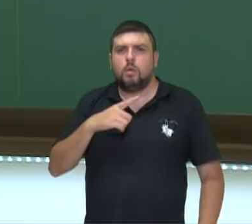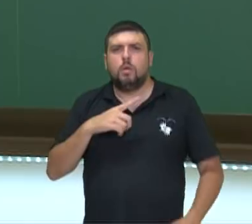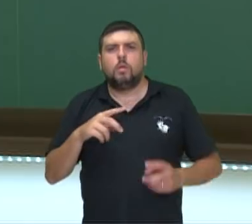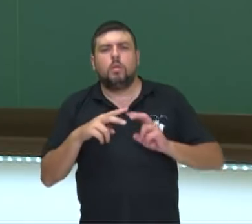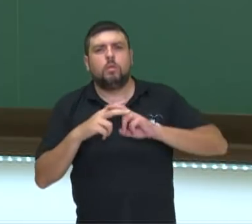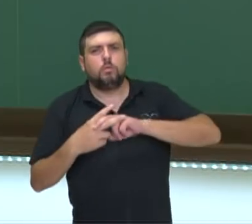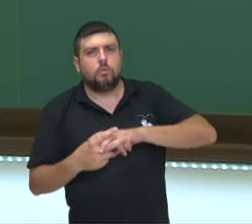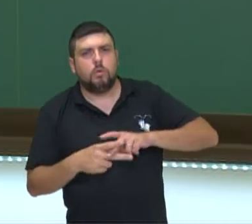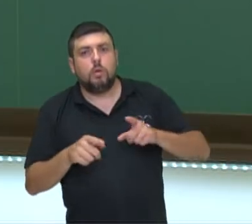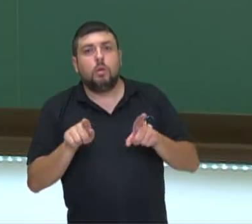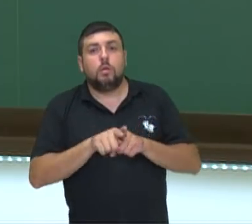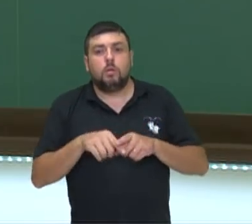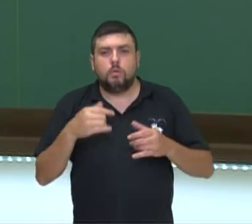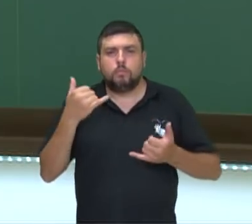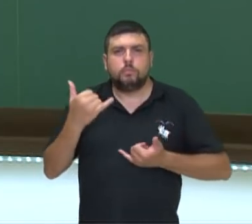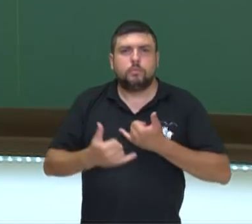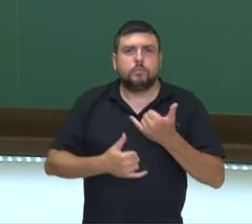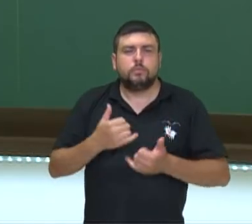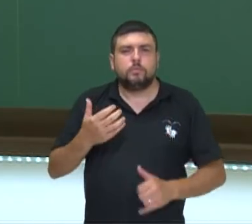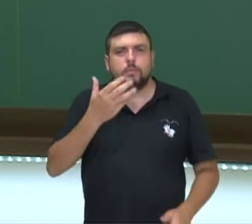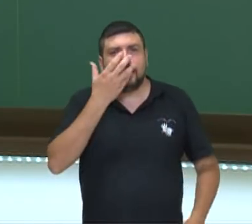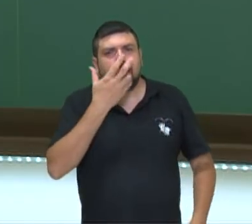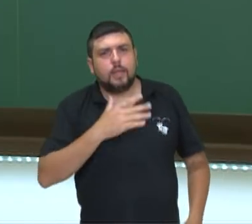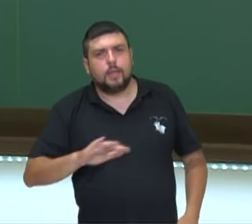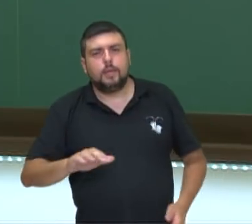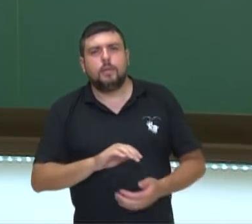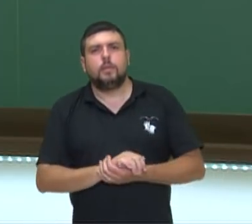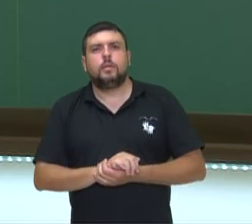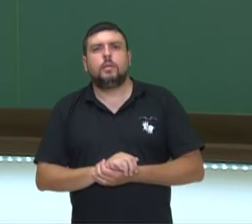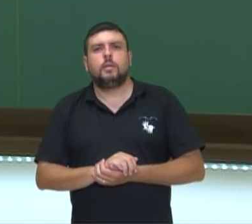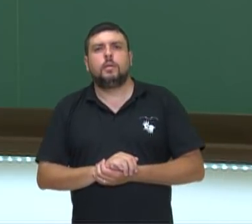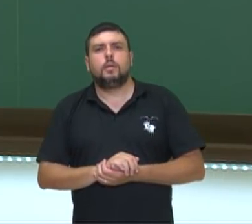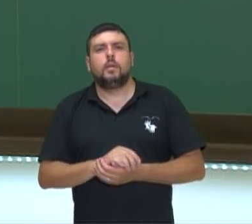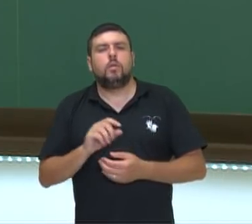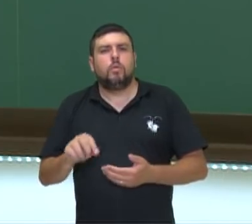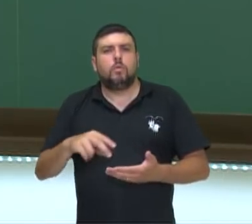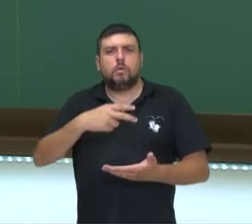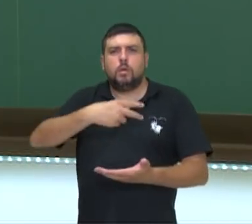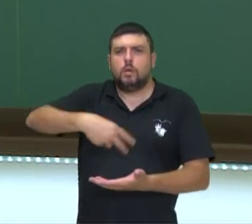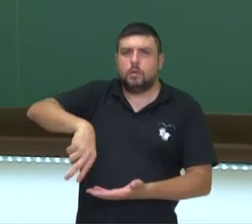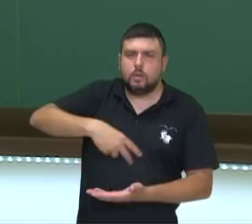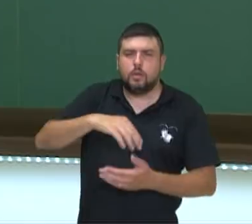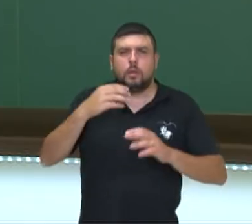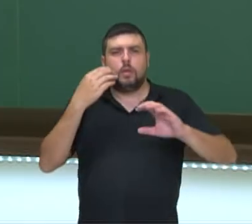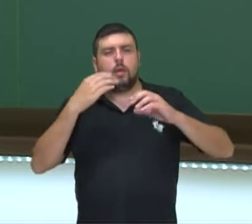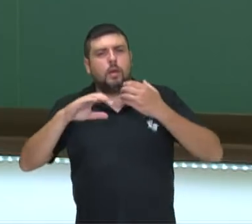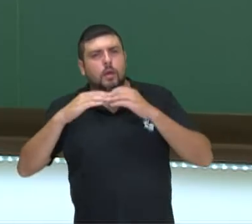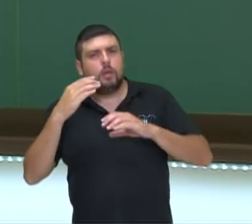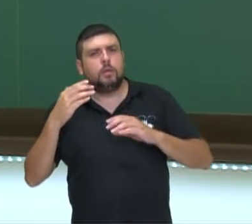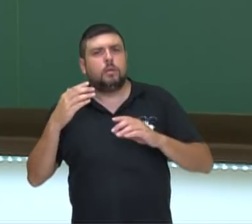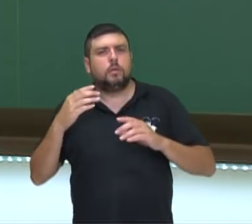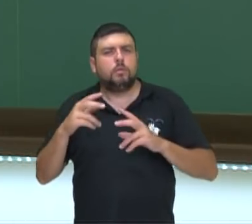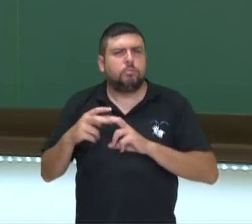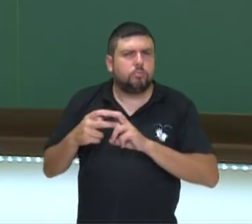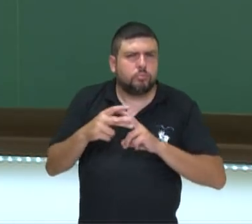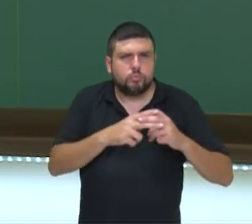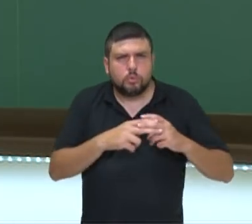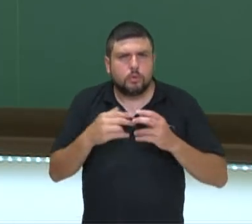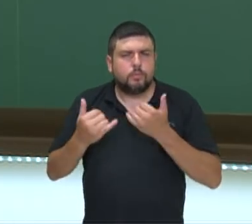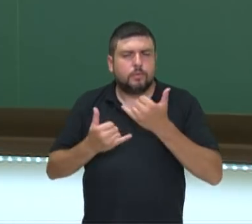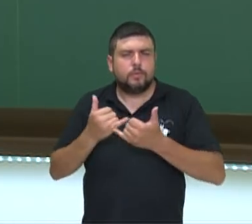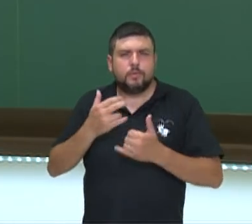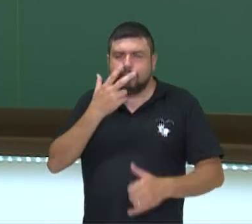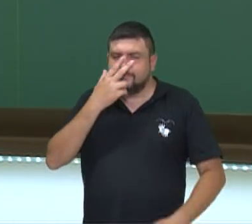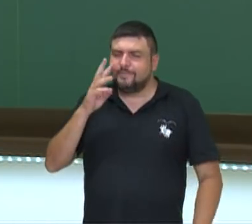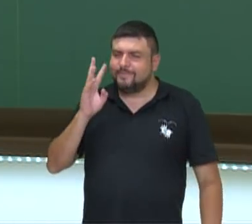as crianças. É como se fosse uma grande festa religiosa que tem dança, canto, lutas e brincadeiras. Parece muito